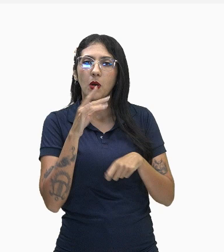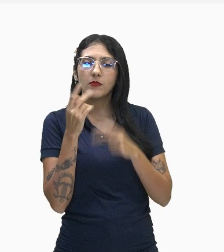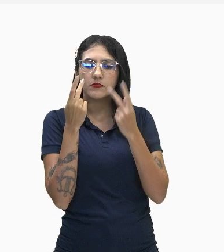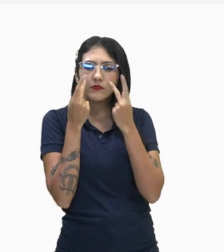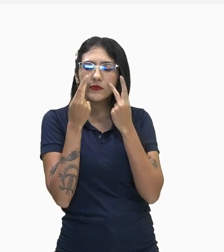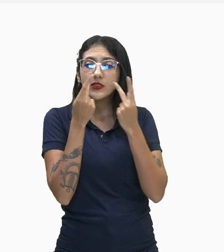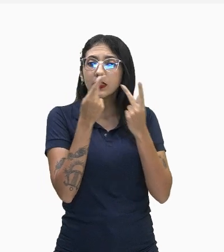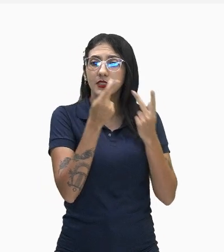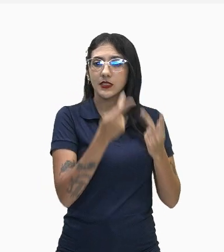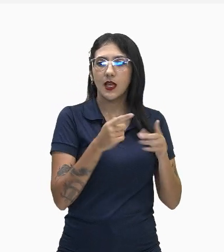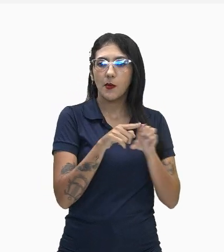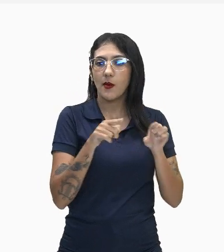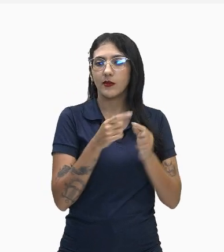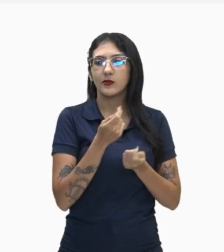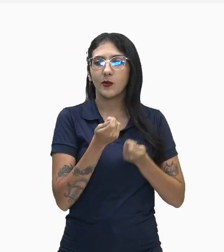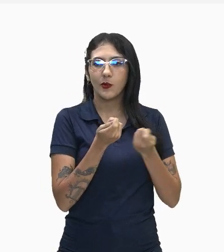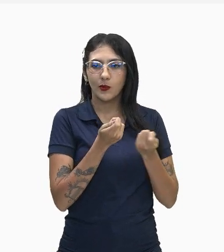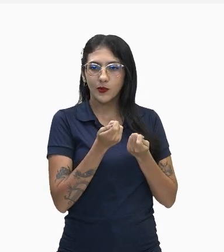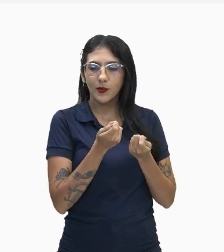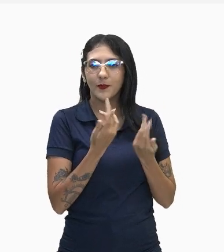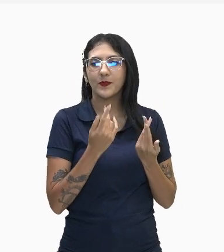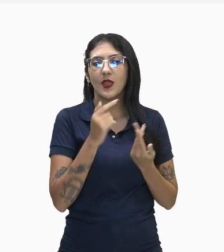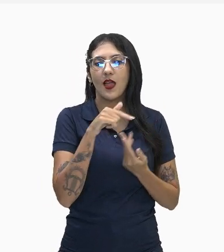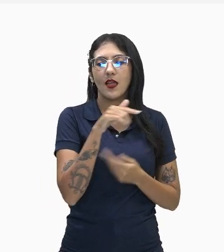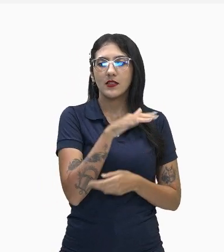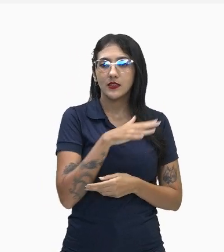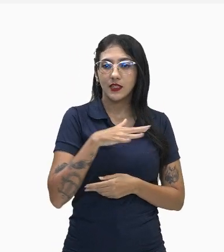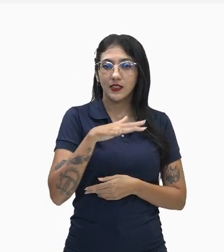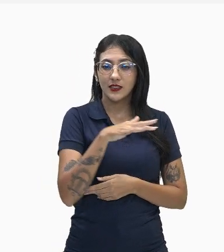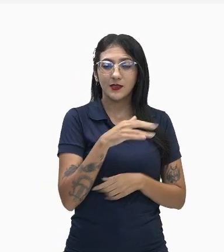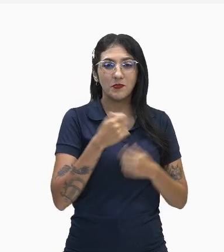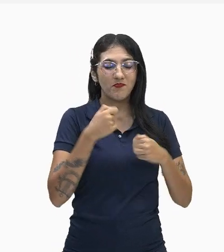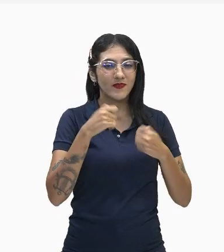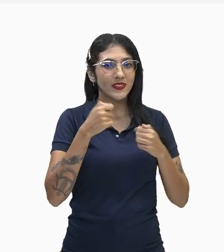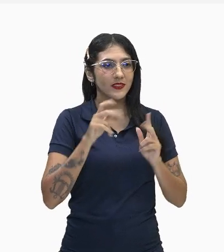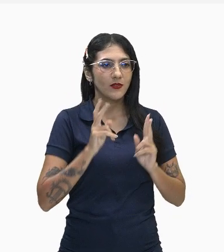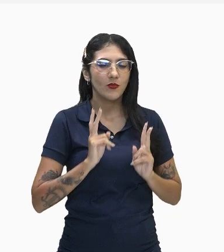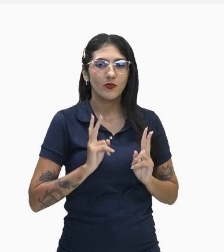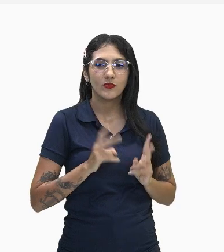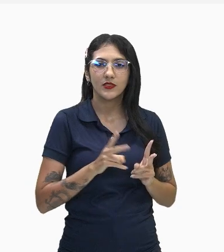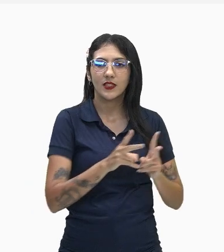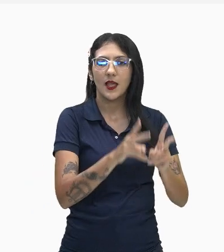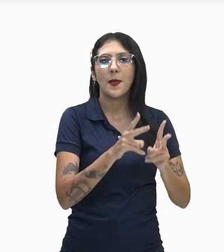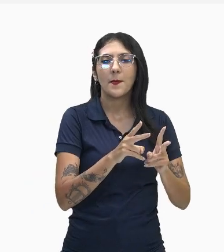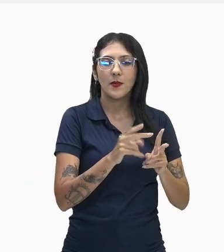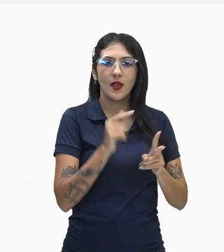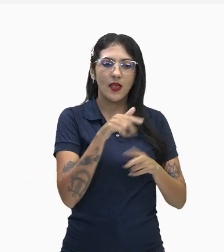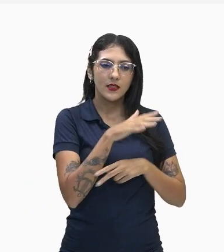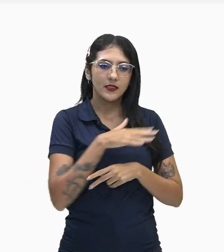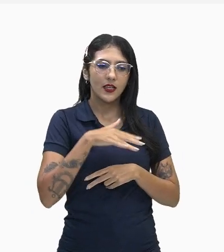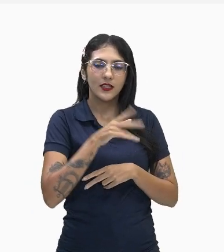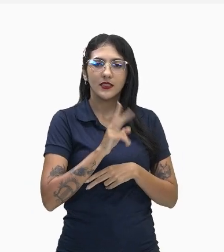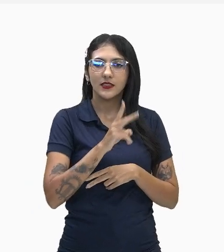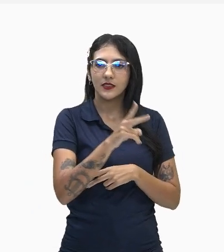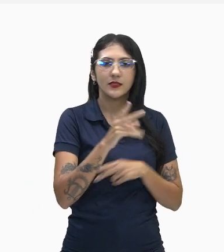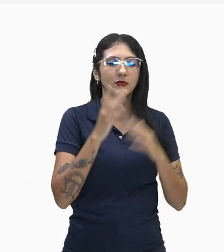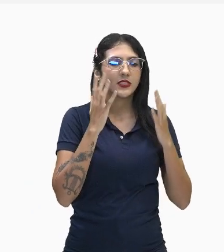visitação controlada, e essas áreas, elas têm que permanecer, elas foram criadas para